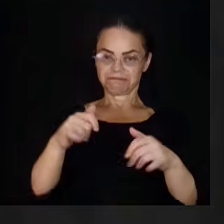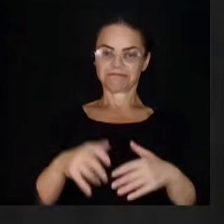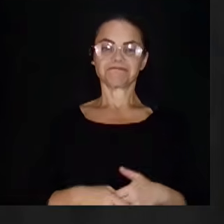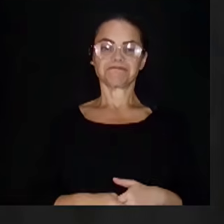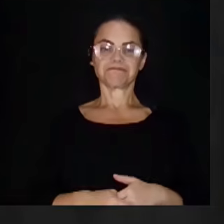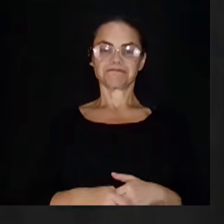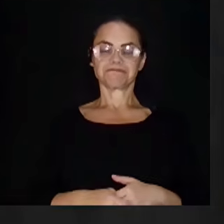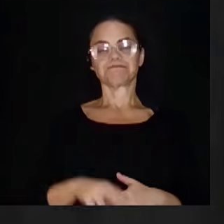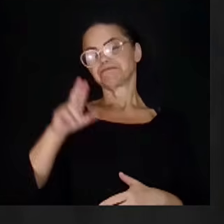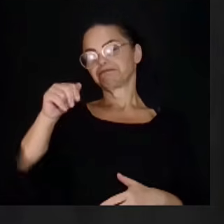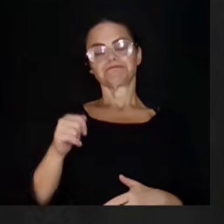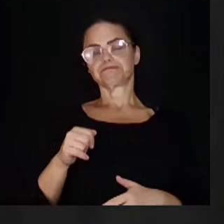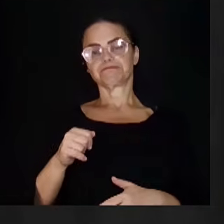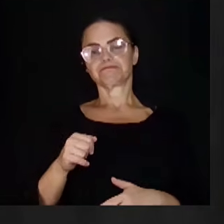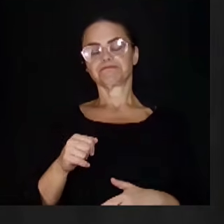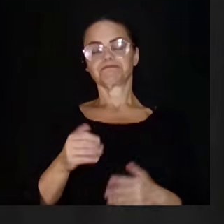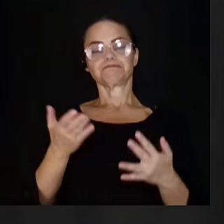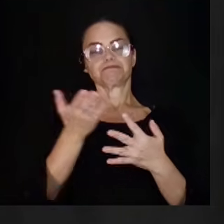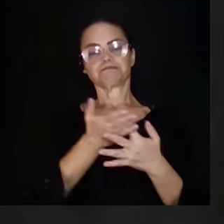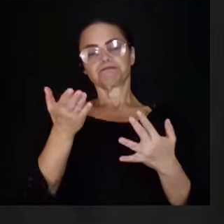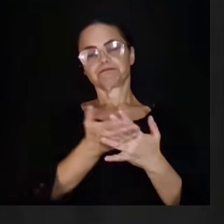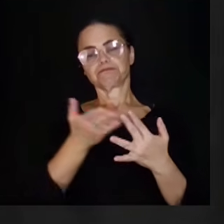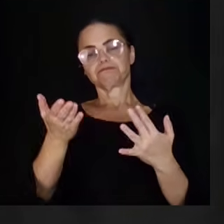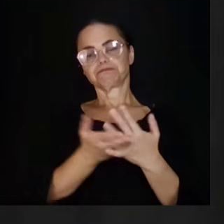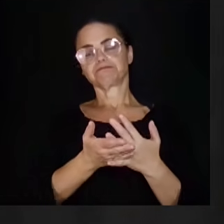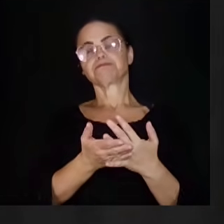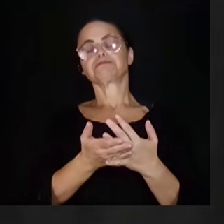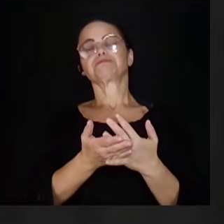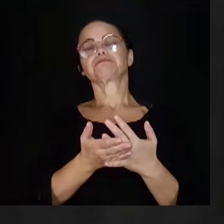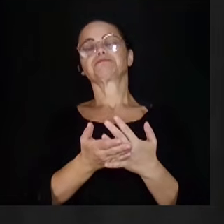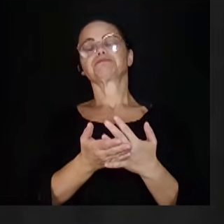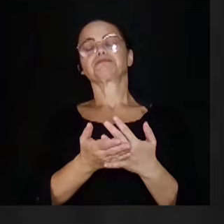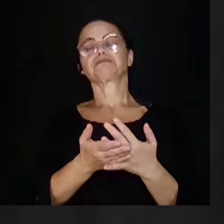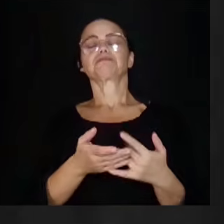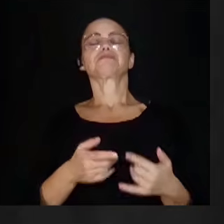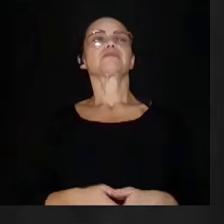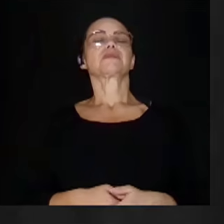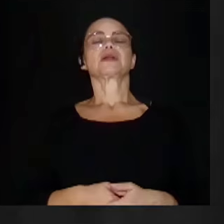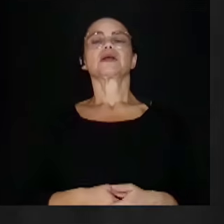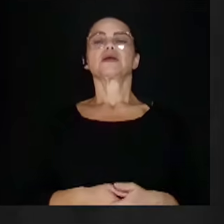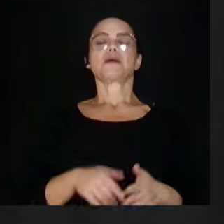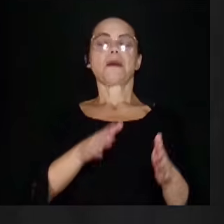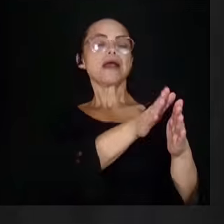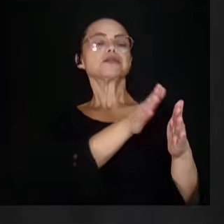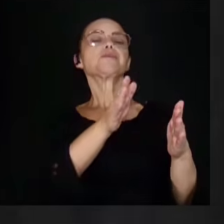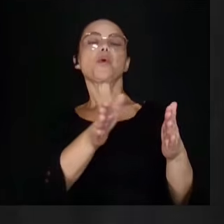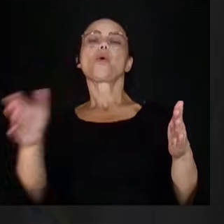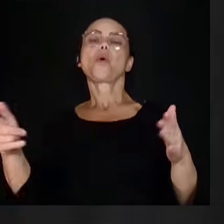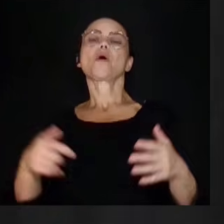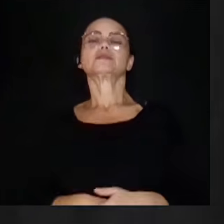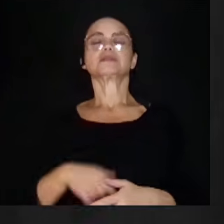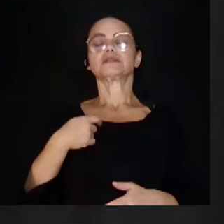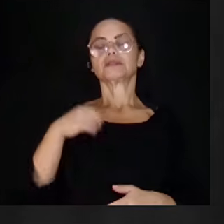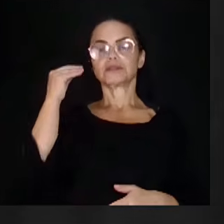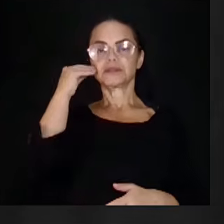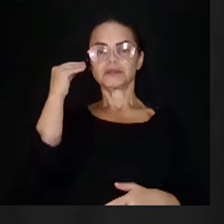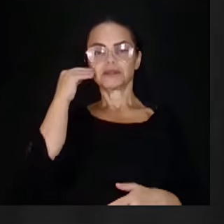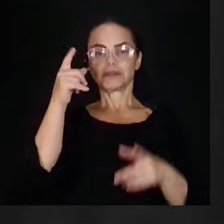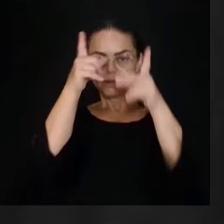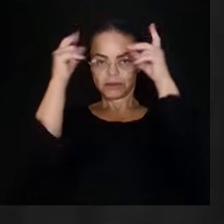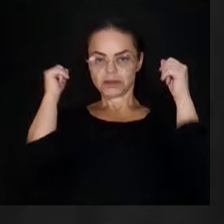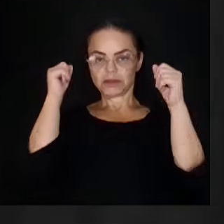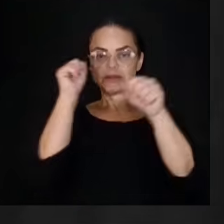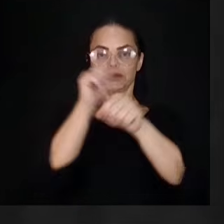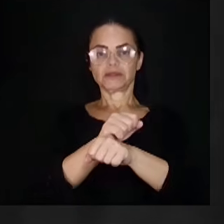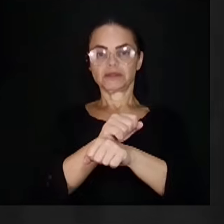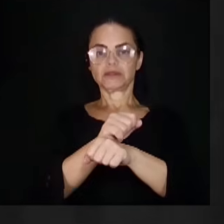as pausas, né? Então, infelizmente, eu tentei enfermagem, eu tive que parar por conta da questão do financeiro.